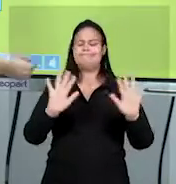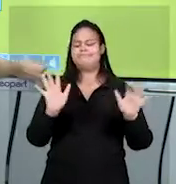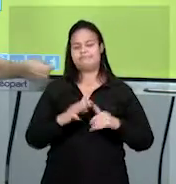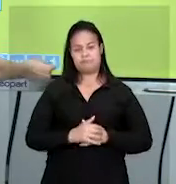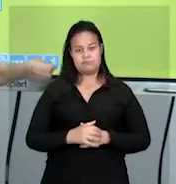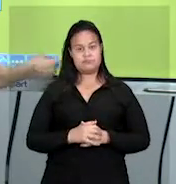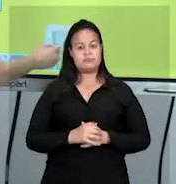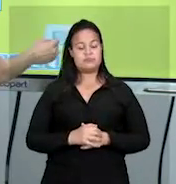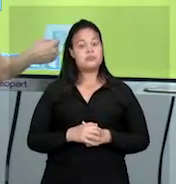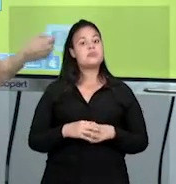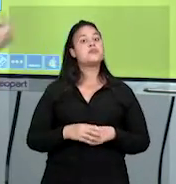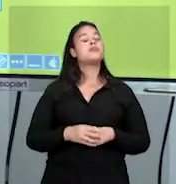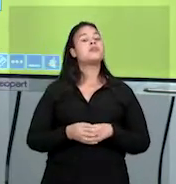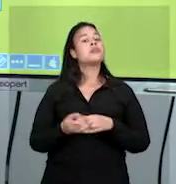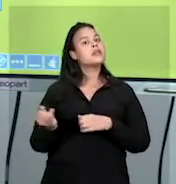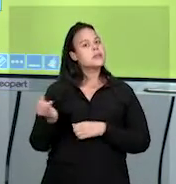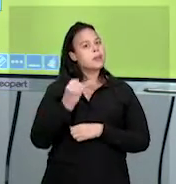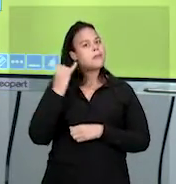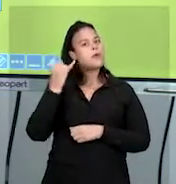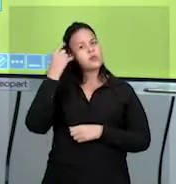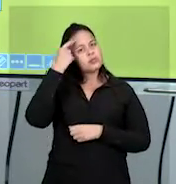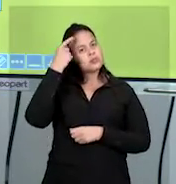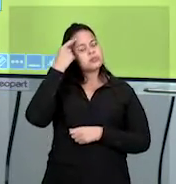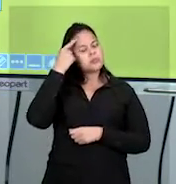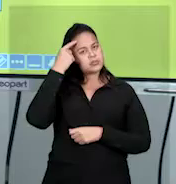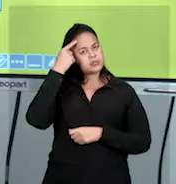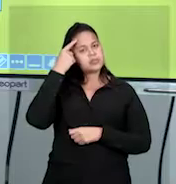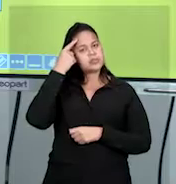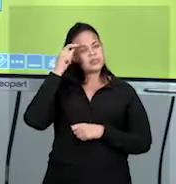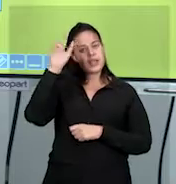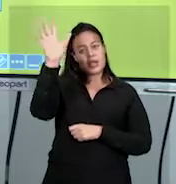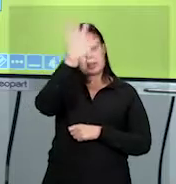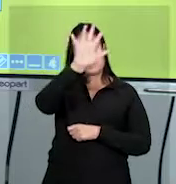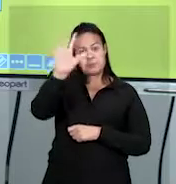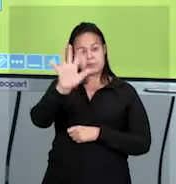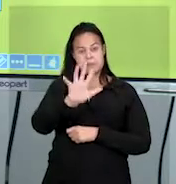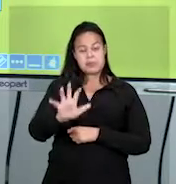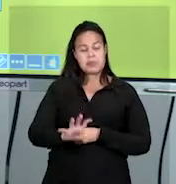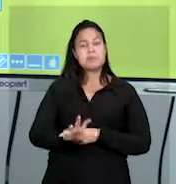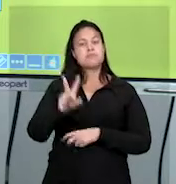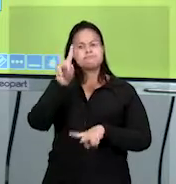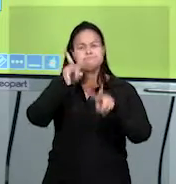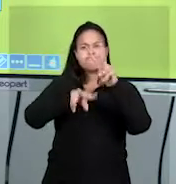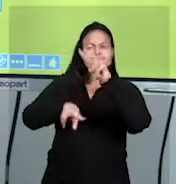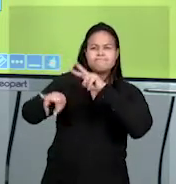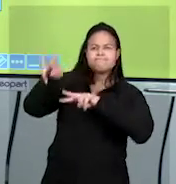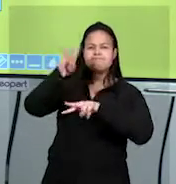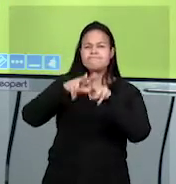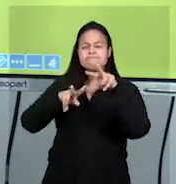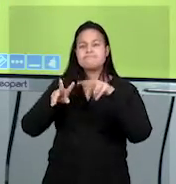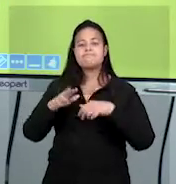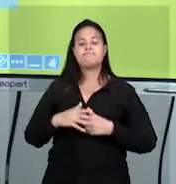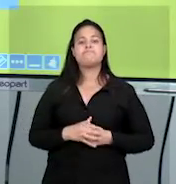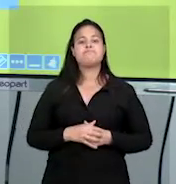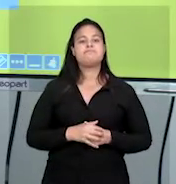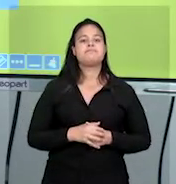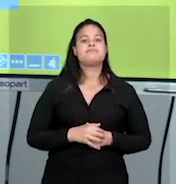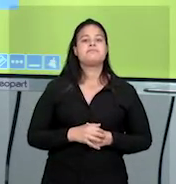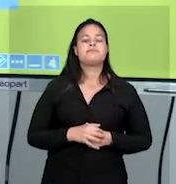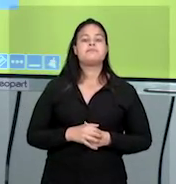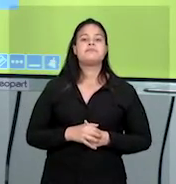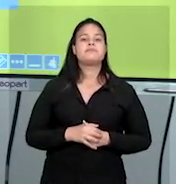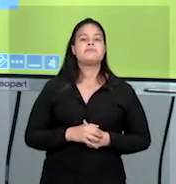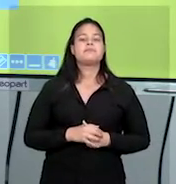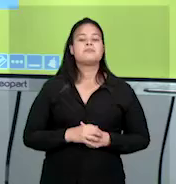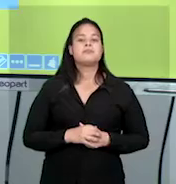são importantes na hora que a gente pensar em um mapa e na hora de fazer uma leitura de um mapa. Bom,